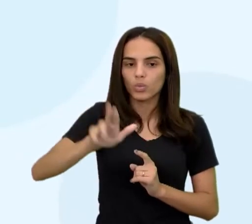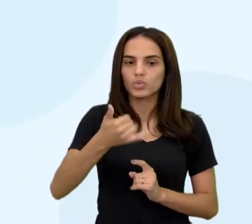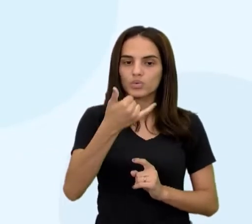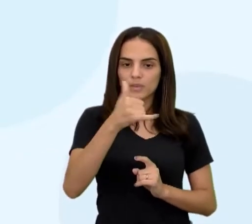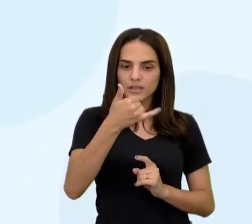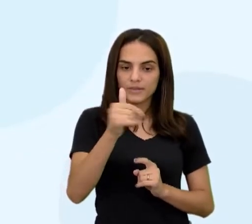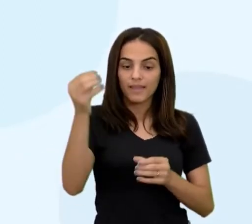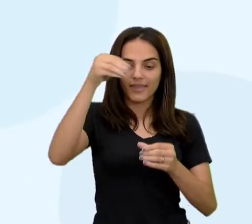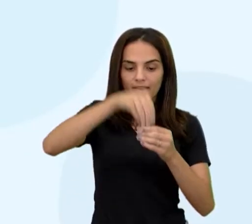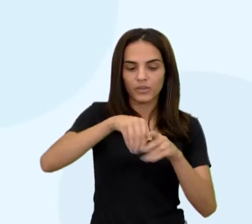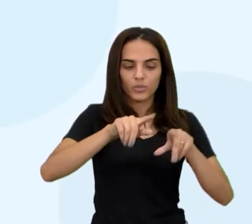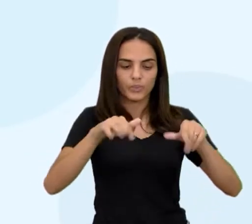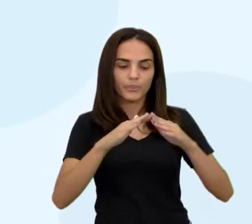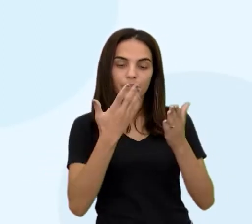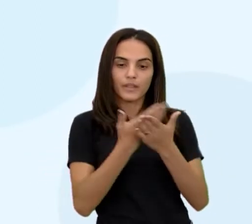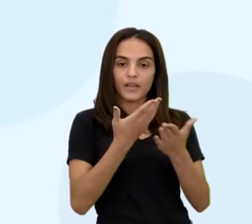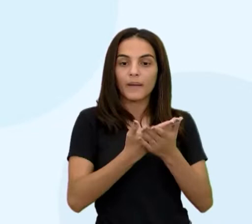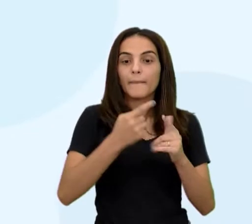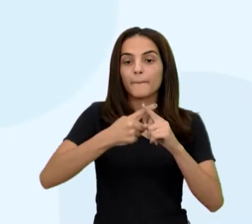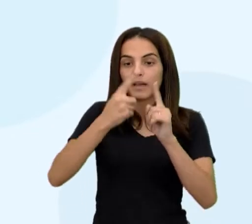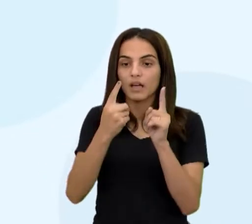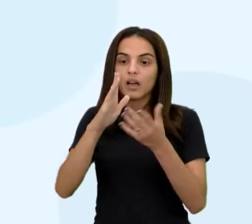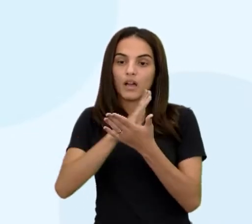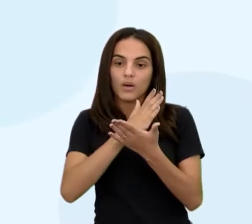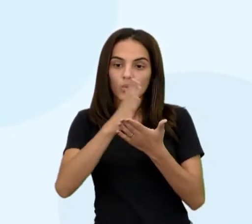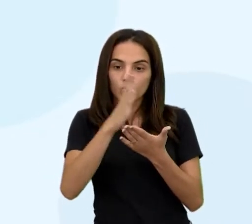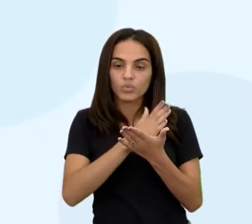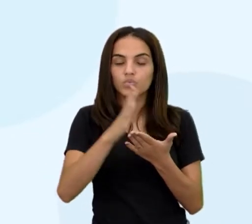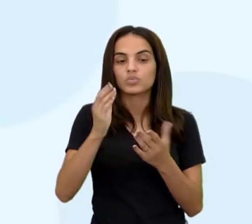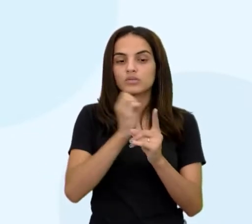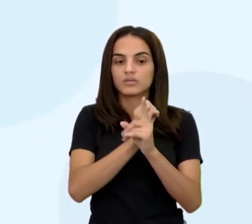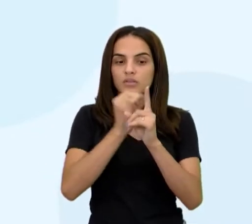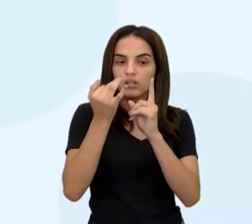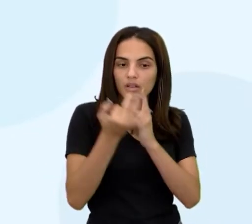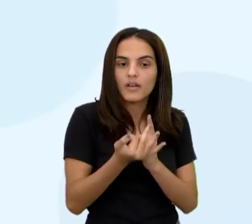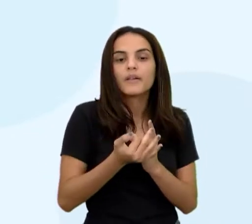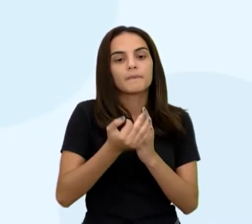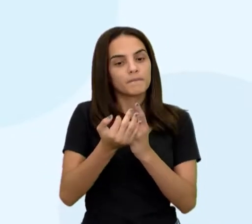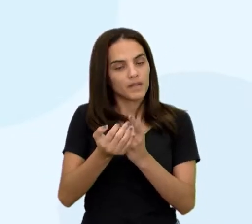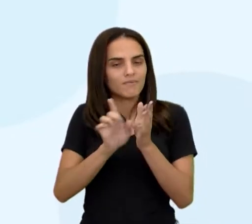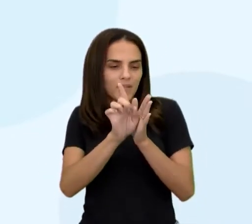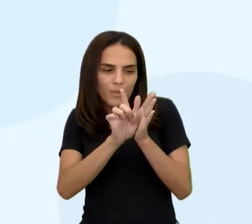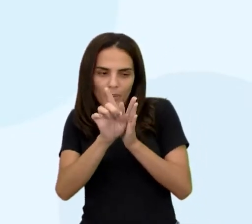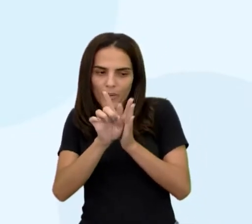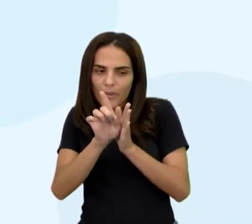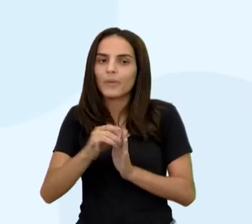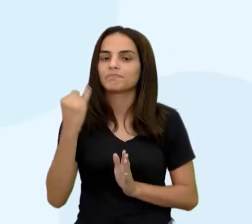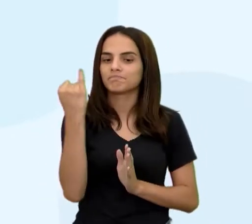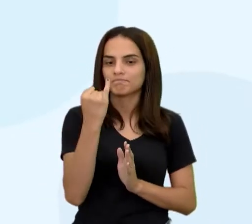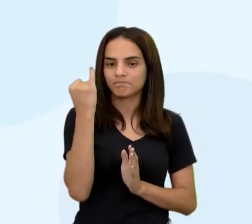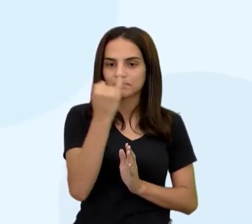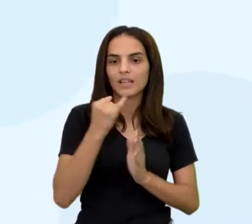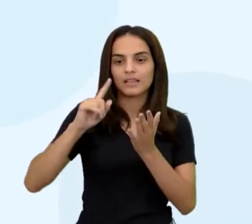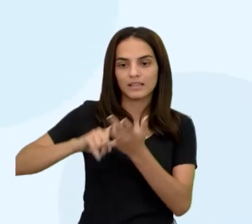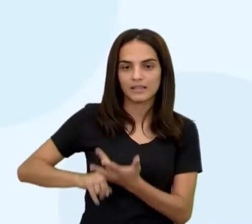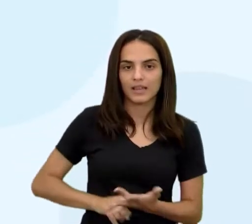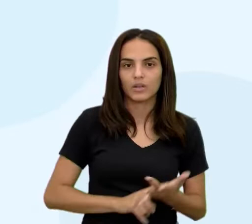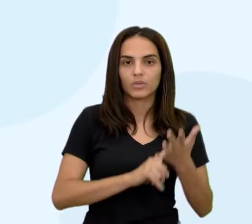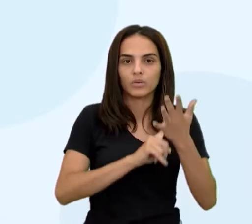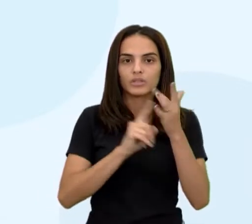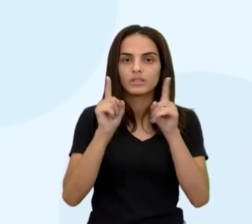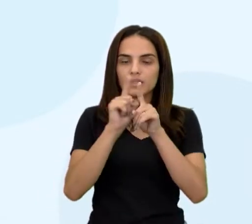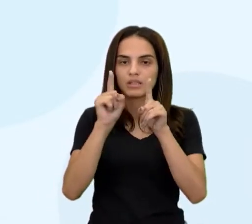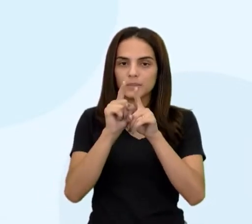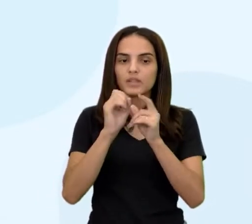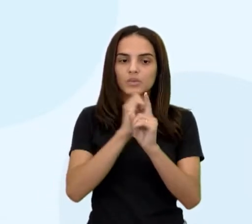em sala de aula, mas alguns contributos sociológicos foram relevantes na análise da relação entre tecnologia e